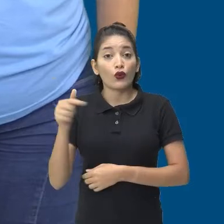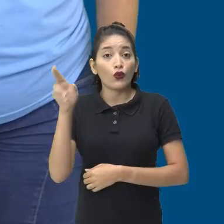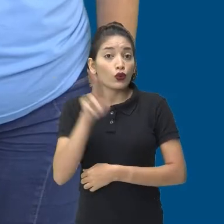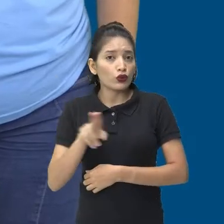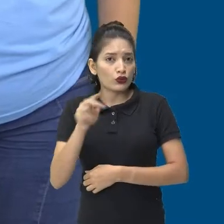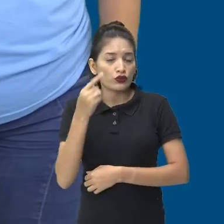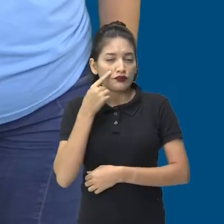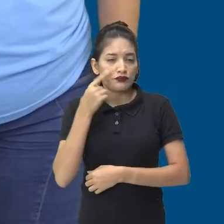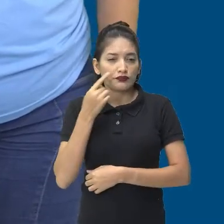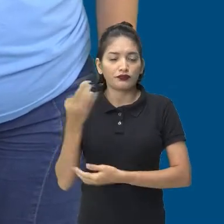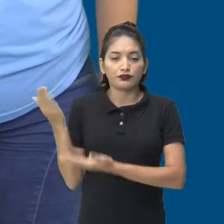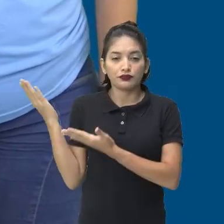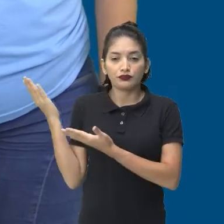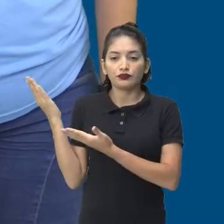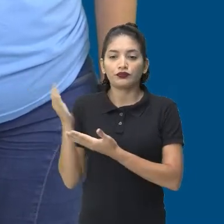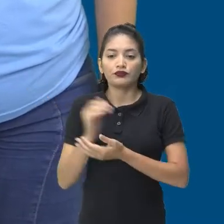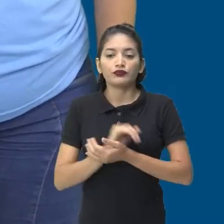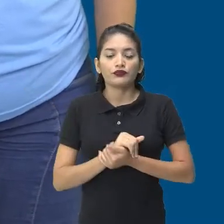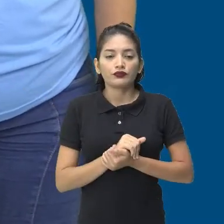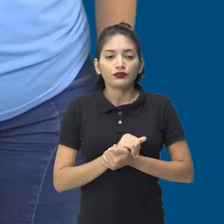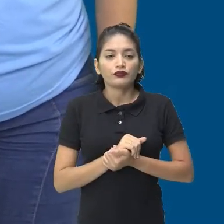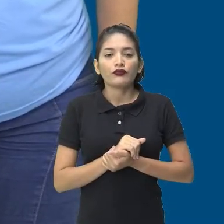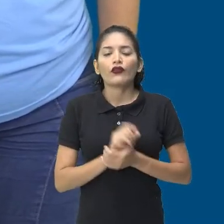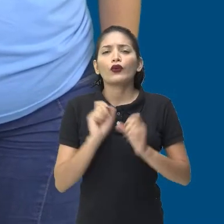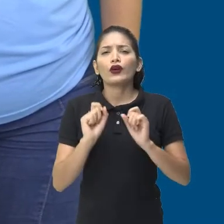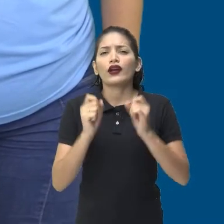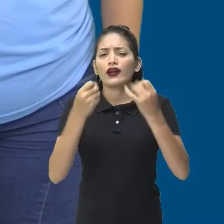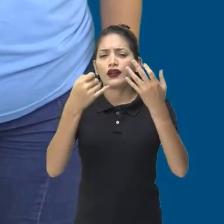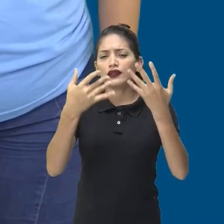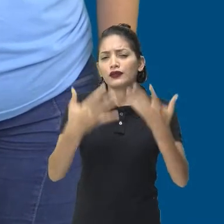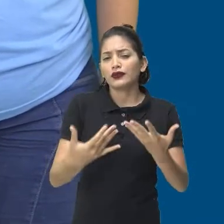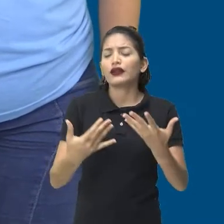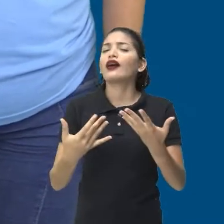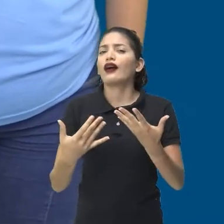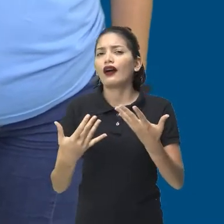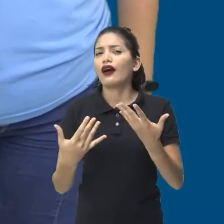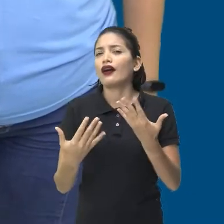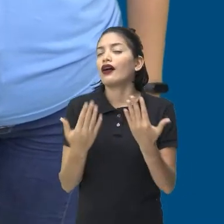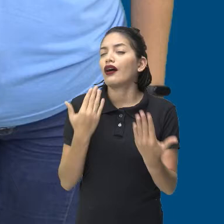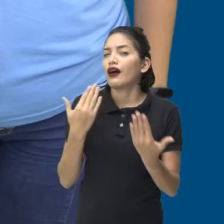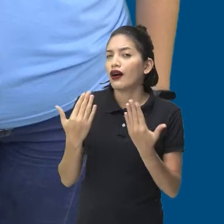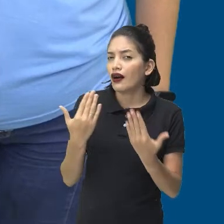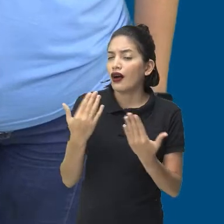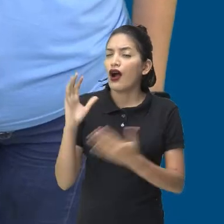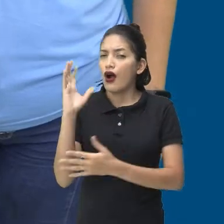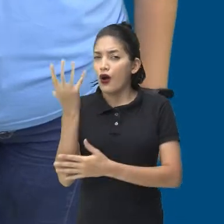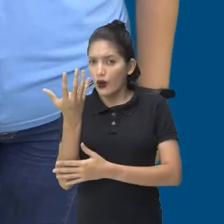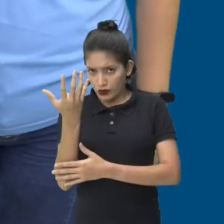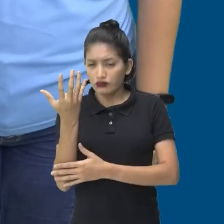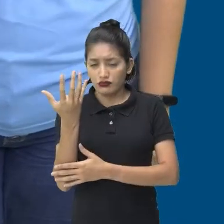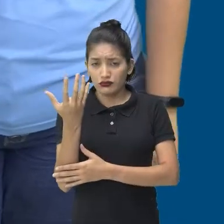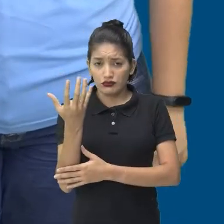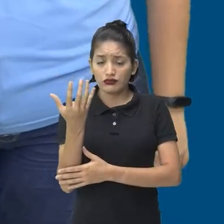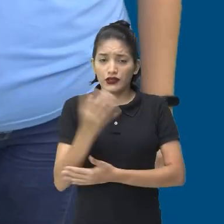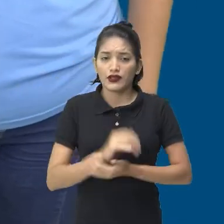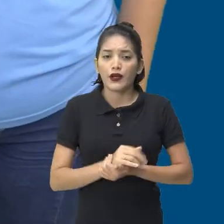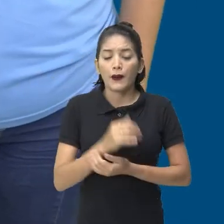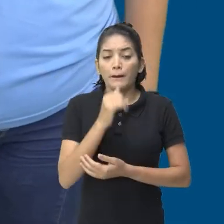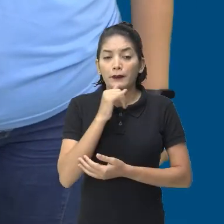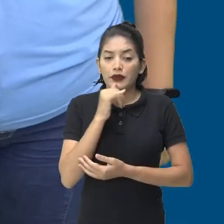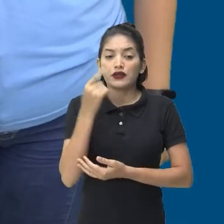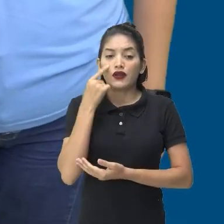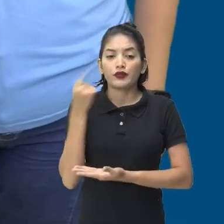temos aqui, usa-se para expressar probabilidades ou previsões, tá certo? Los